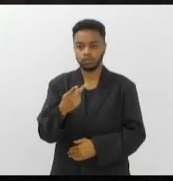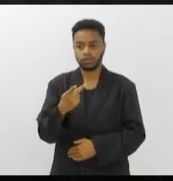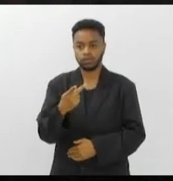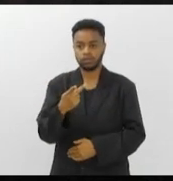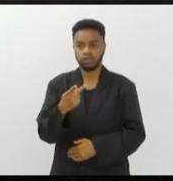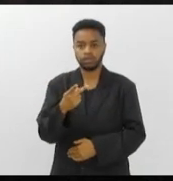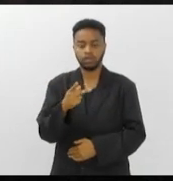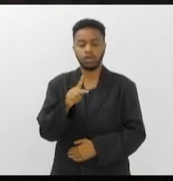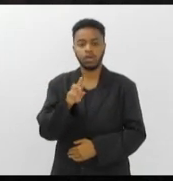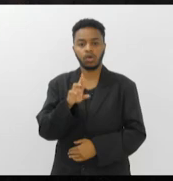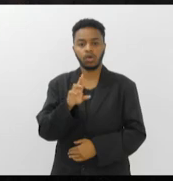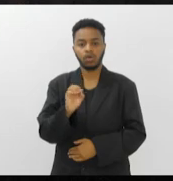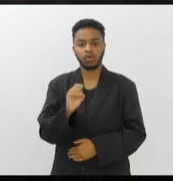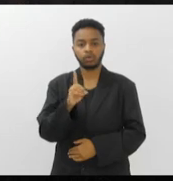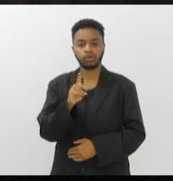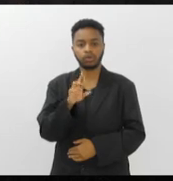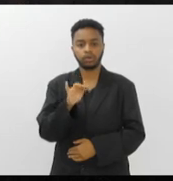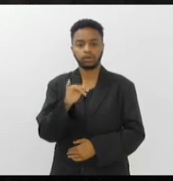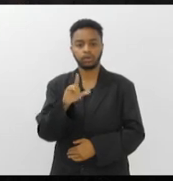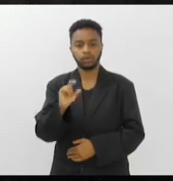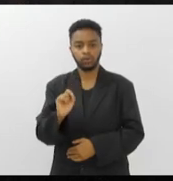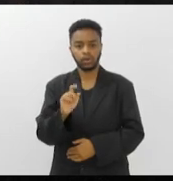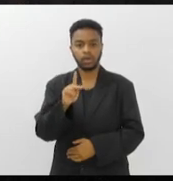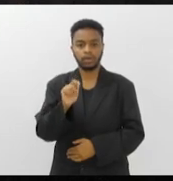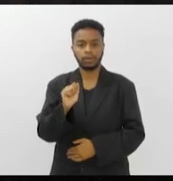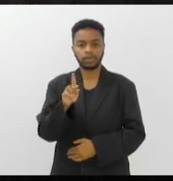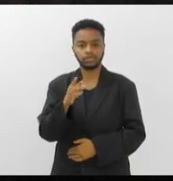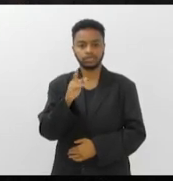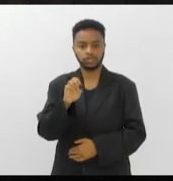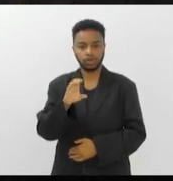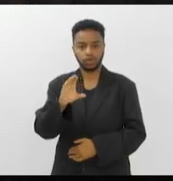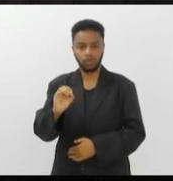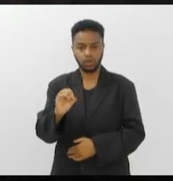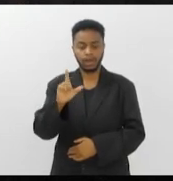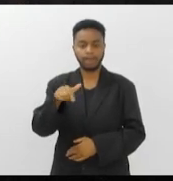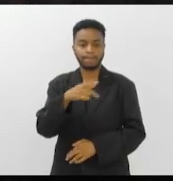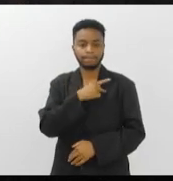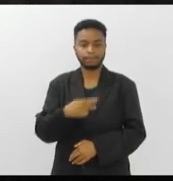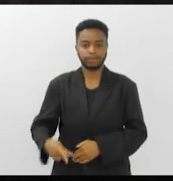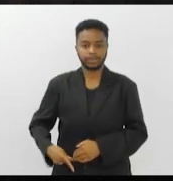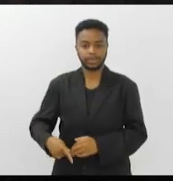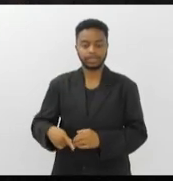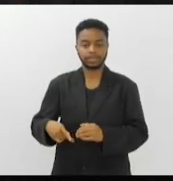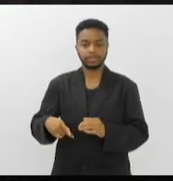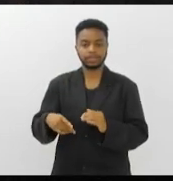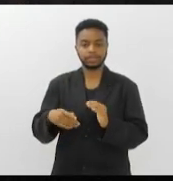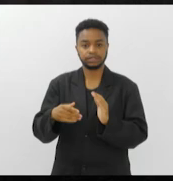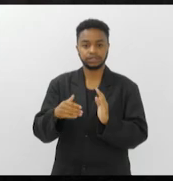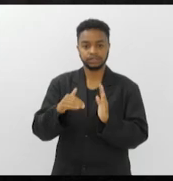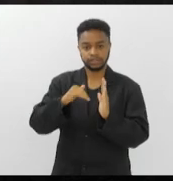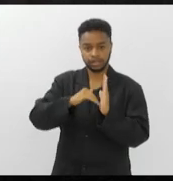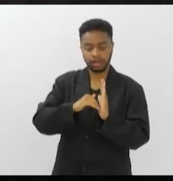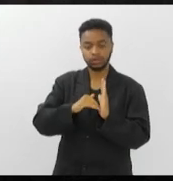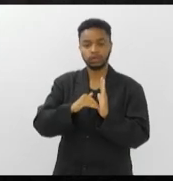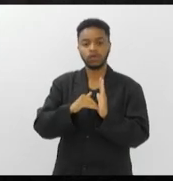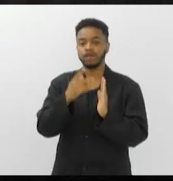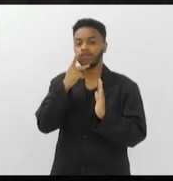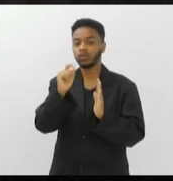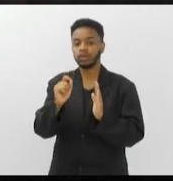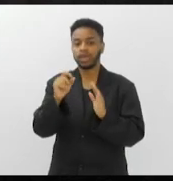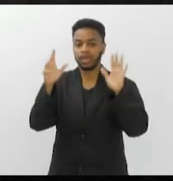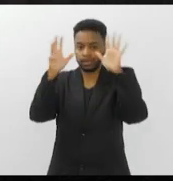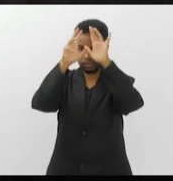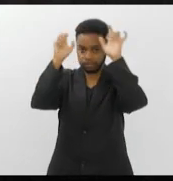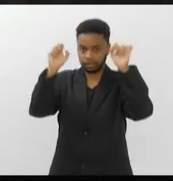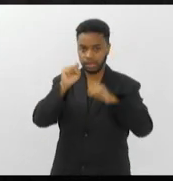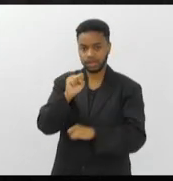presidente do Senado, quando ele diz que o STF acaba invadindo até o que cabe à Anvisa. Então, quero dizer